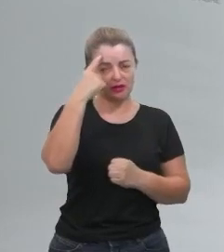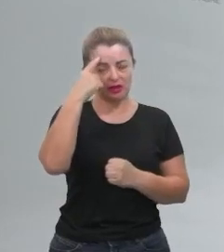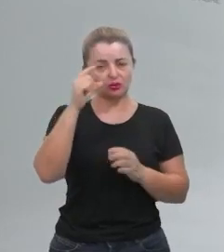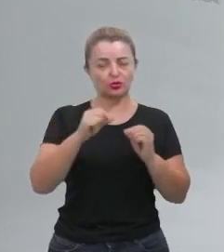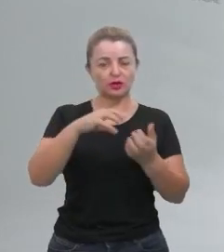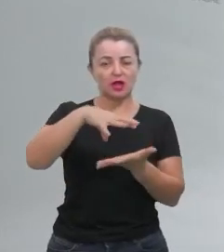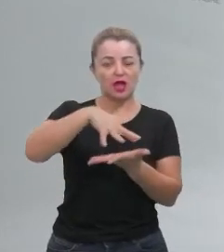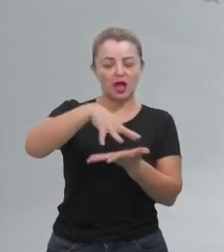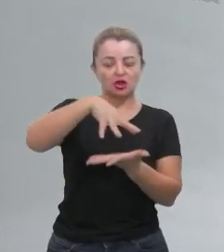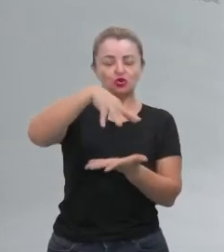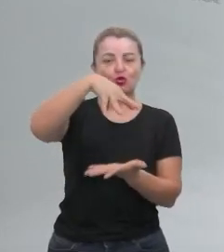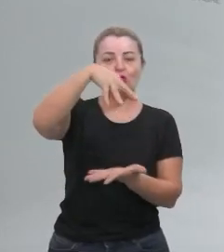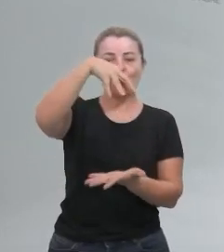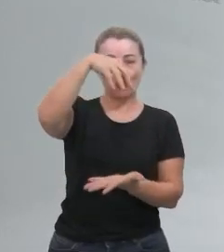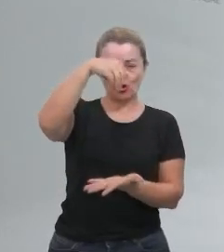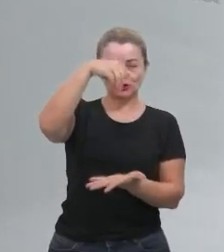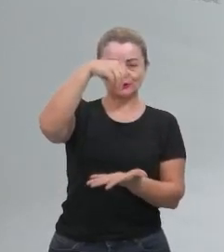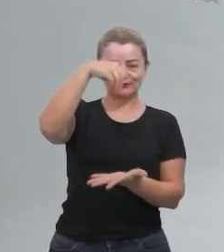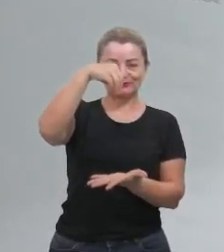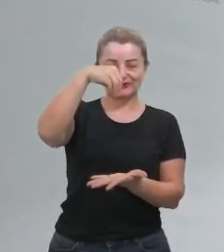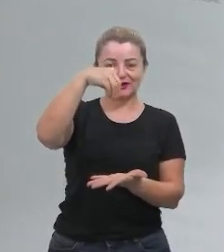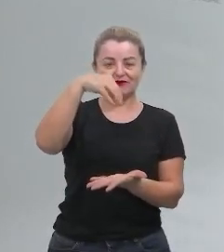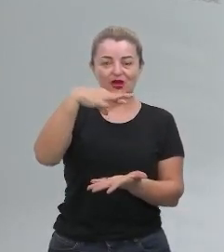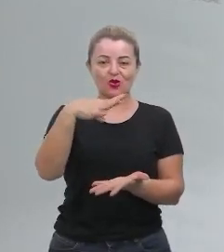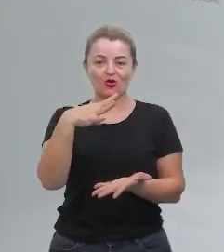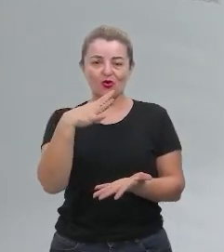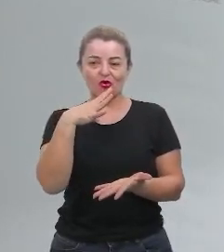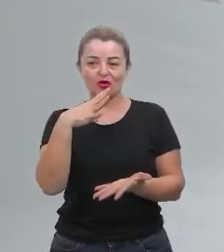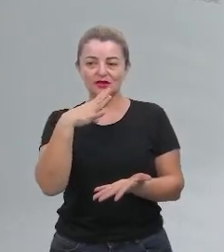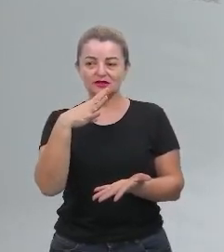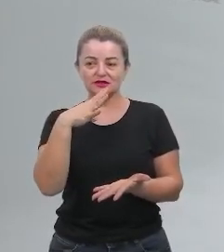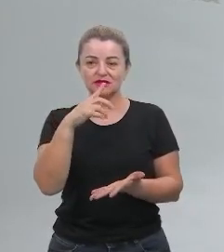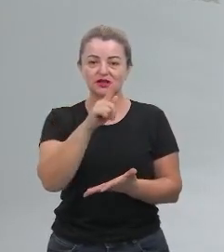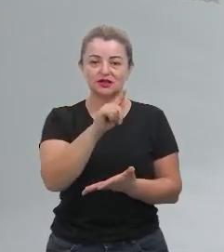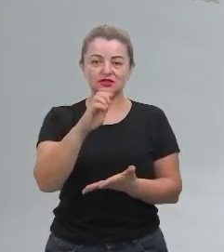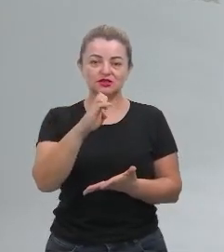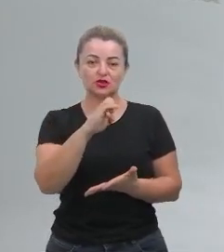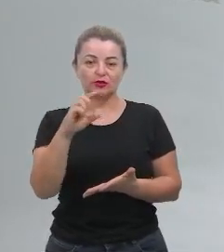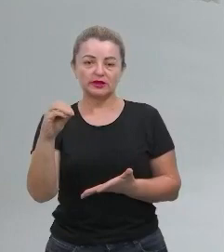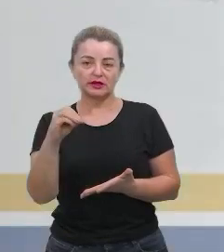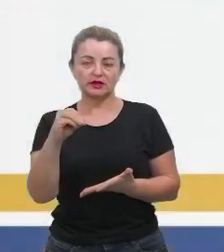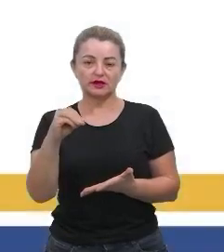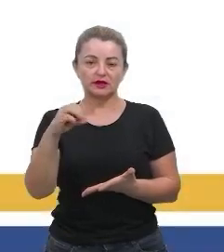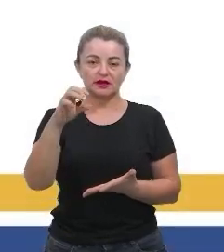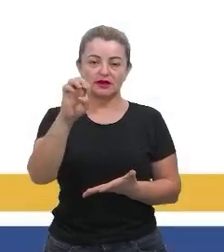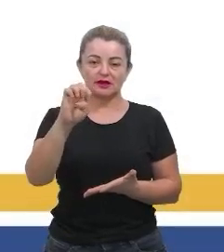bom? A gente vai trabalhar com ela o conhecimento de geometria espacial. Vem comigo.